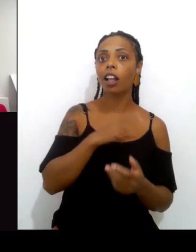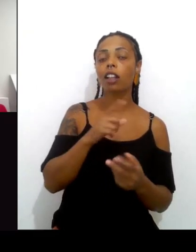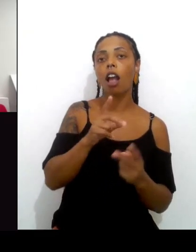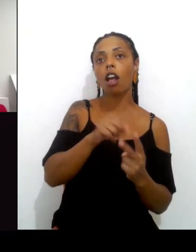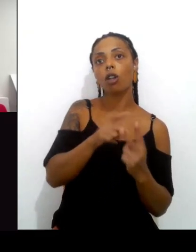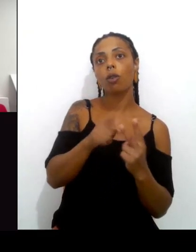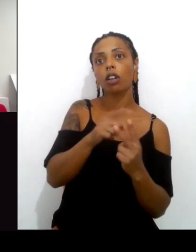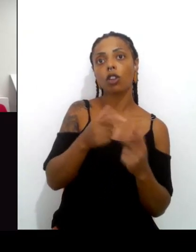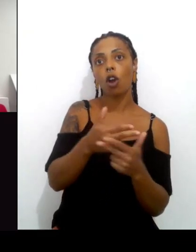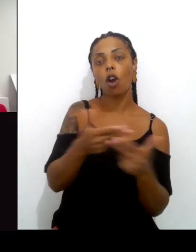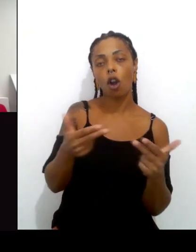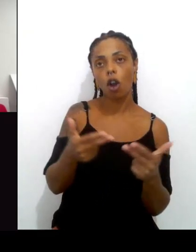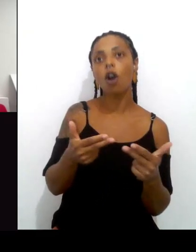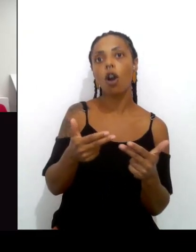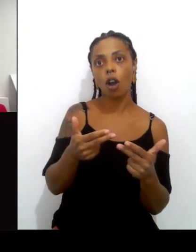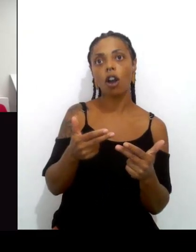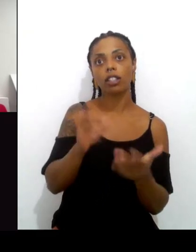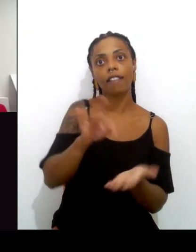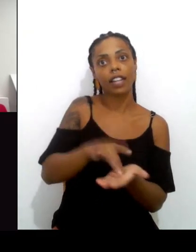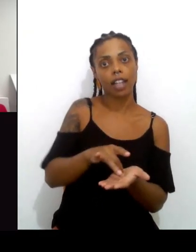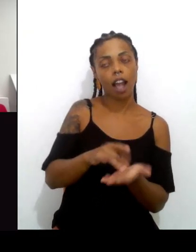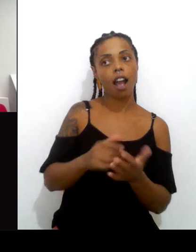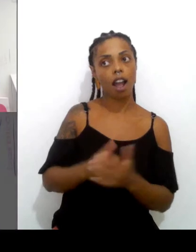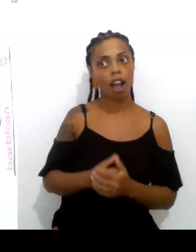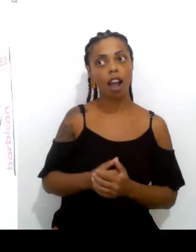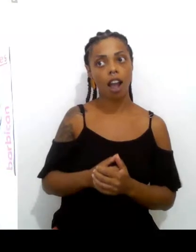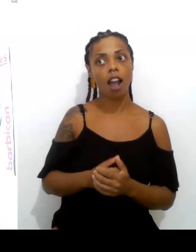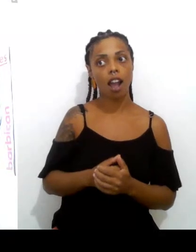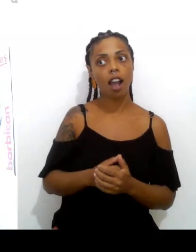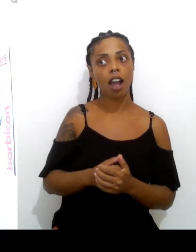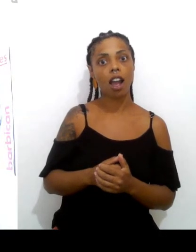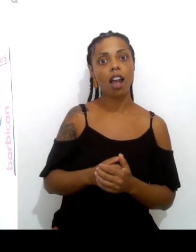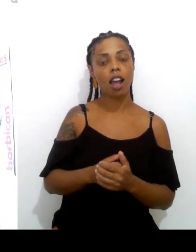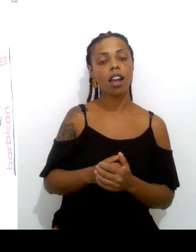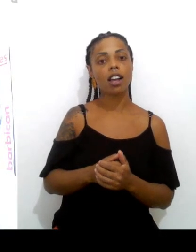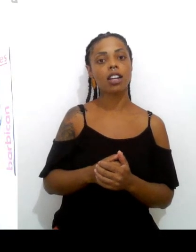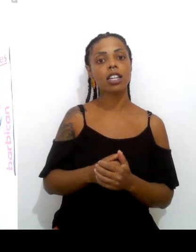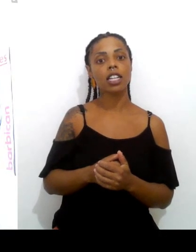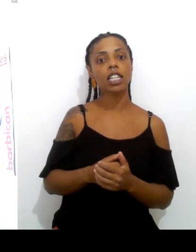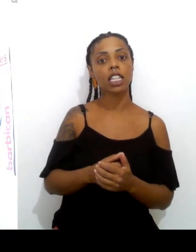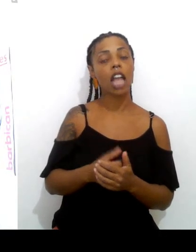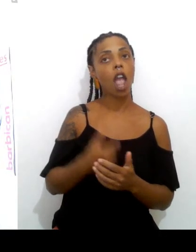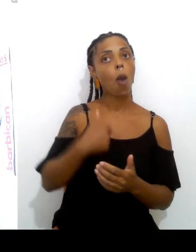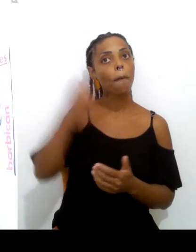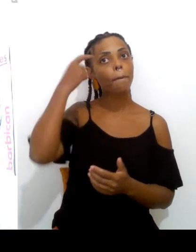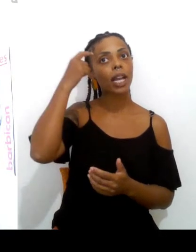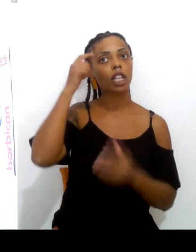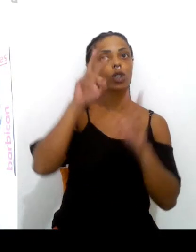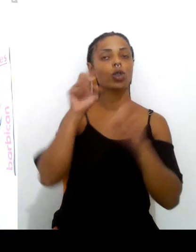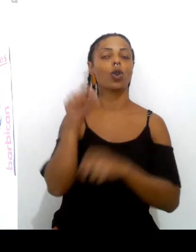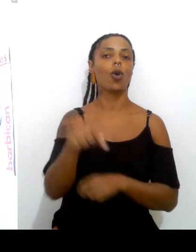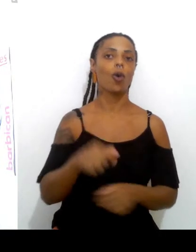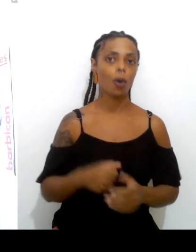agradeço pela pergunta e é exatamente Nessas questões que eu tento pensar